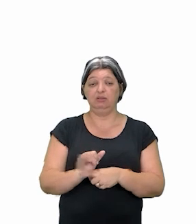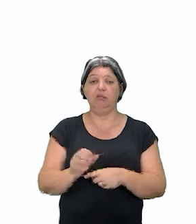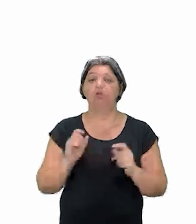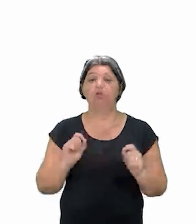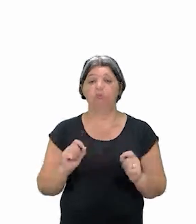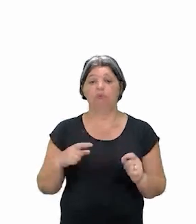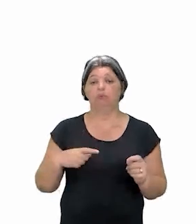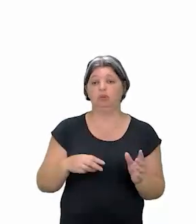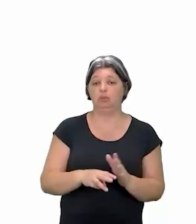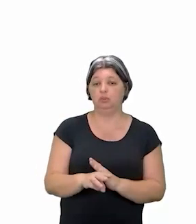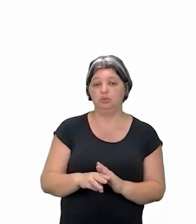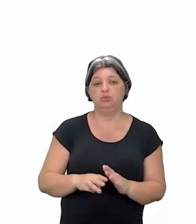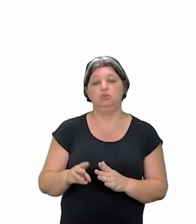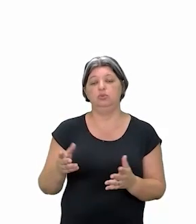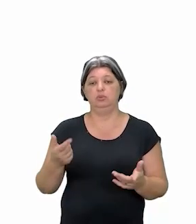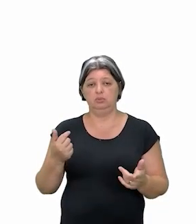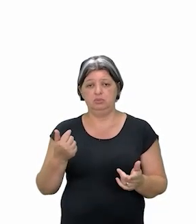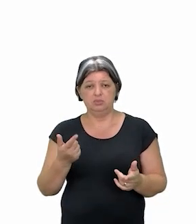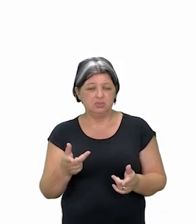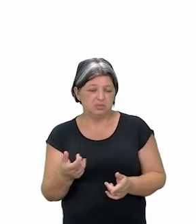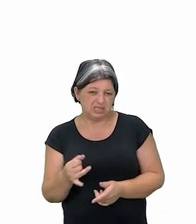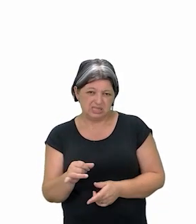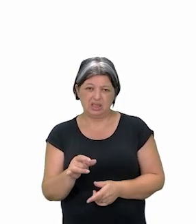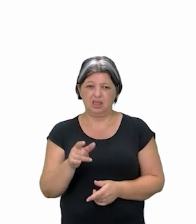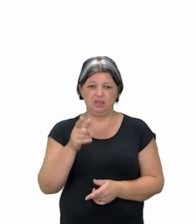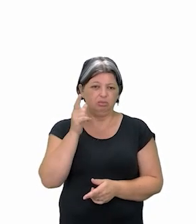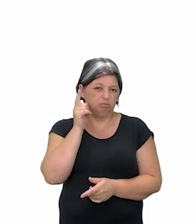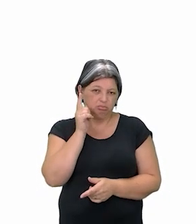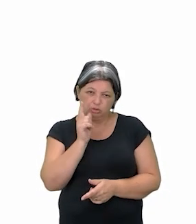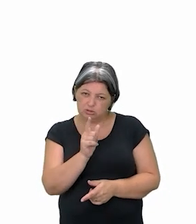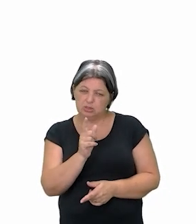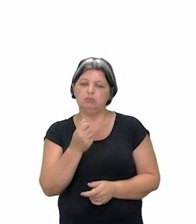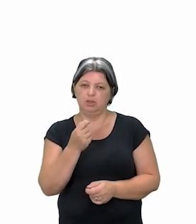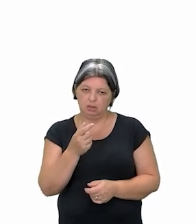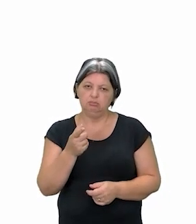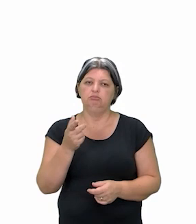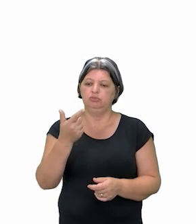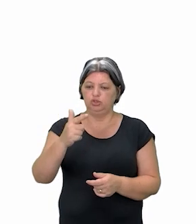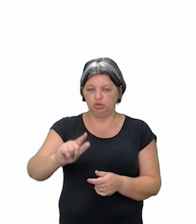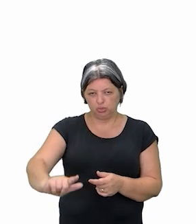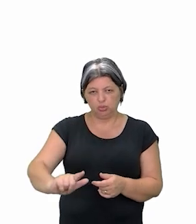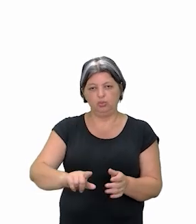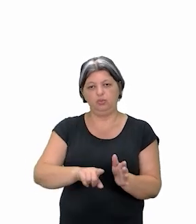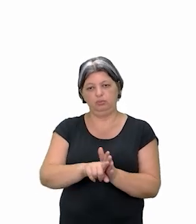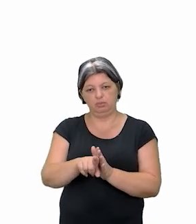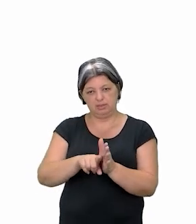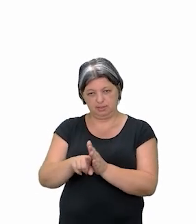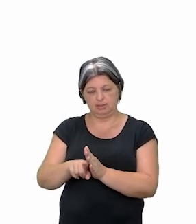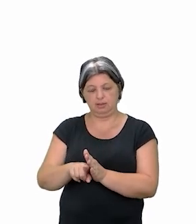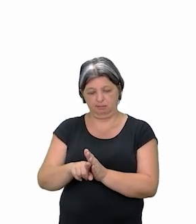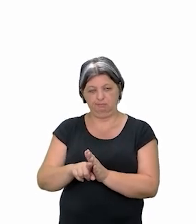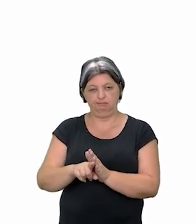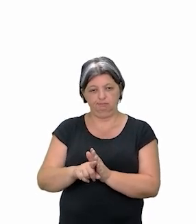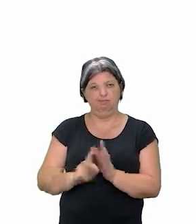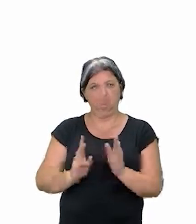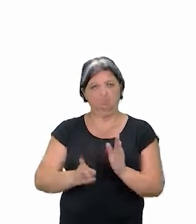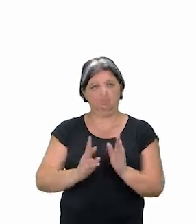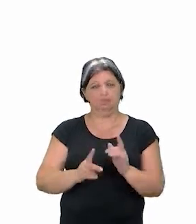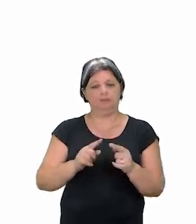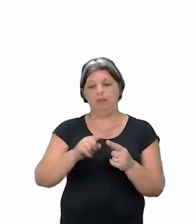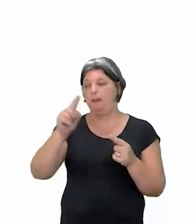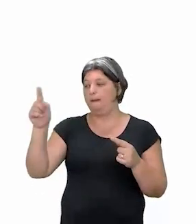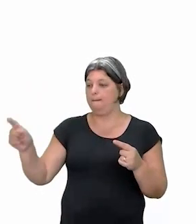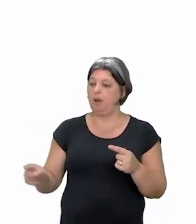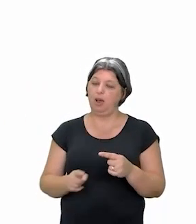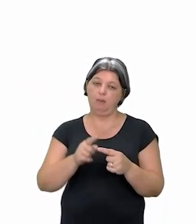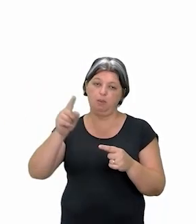bom, o que não foi, vamos de novo coletar novas evidências, traçar o diagnóstico e assim por diante, tá bom? Um ciclo